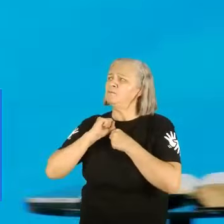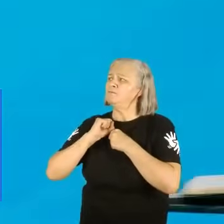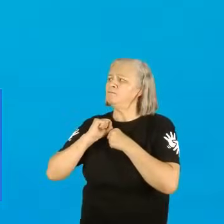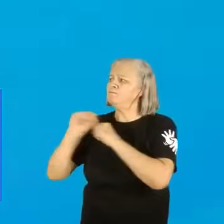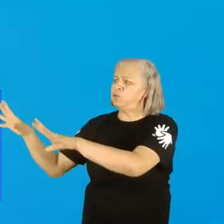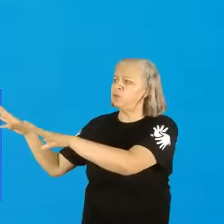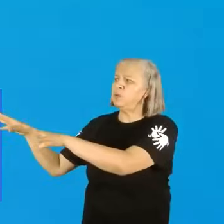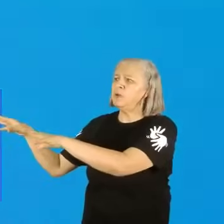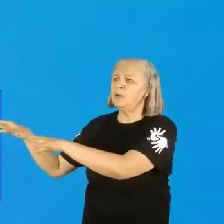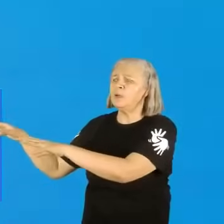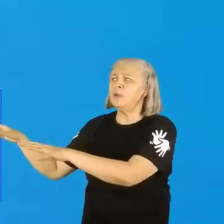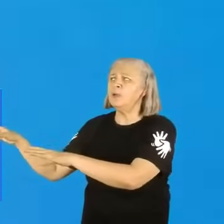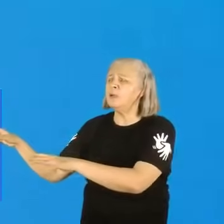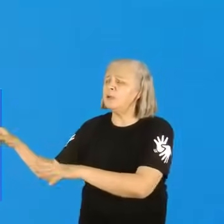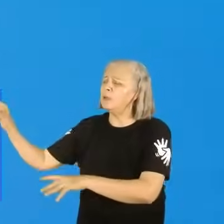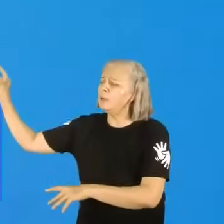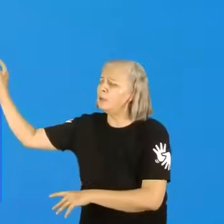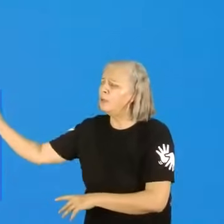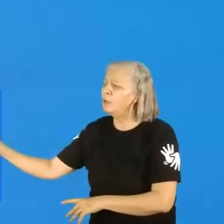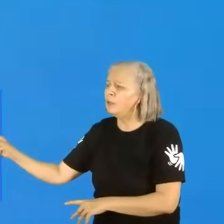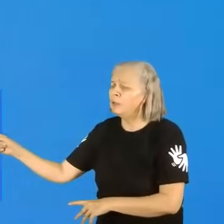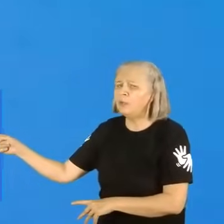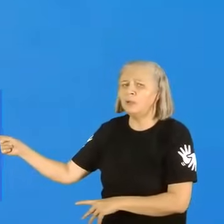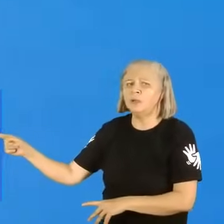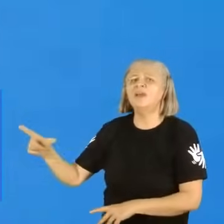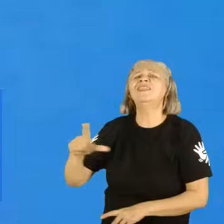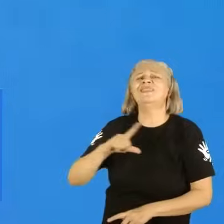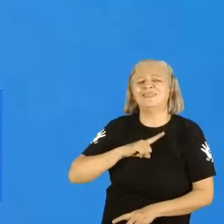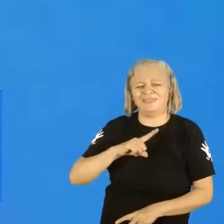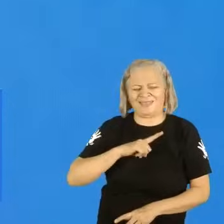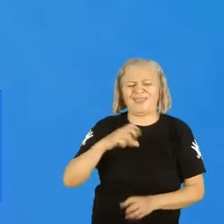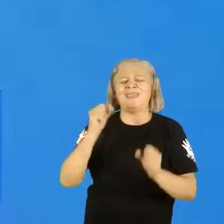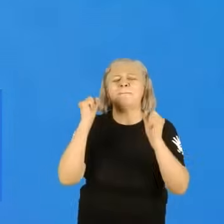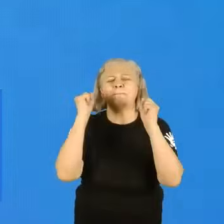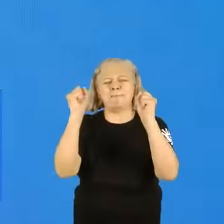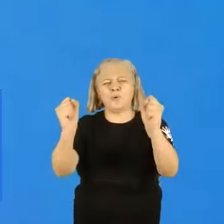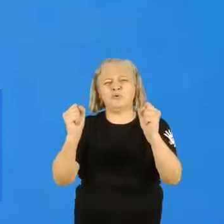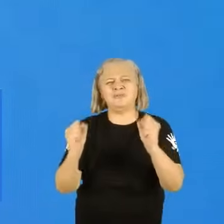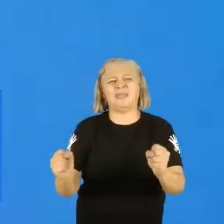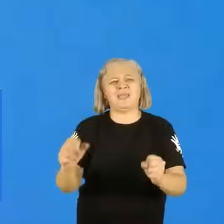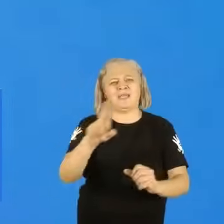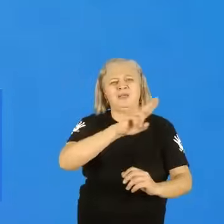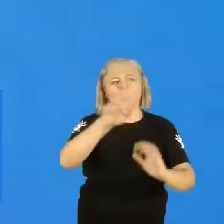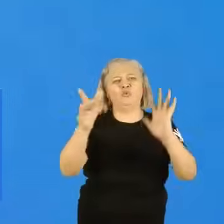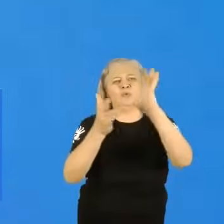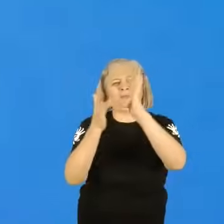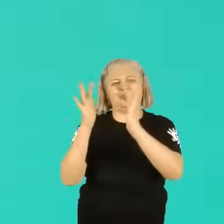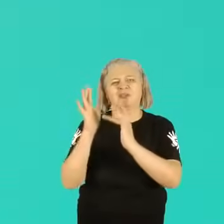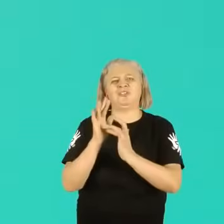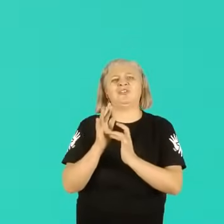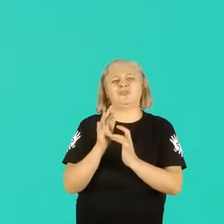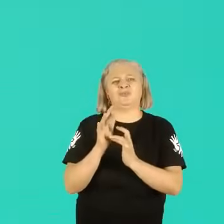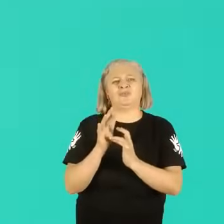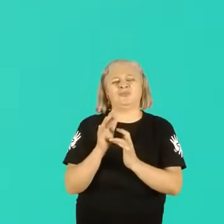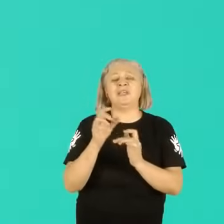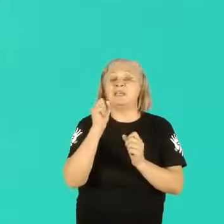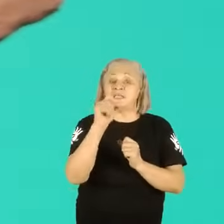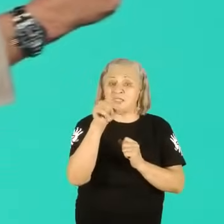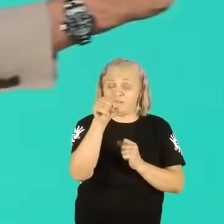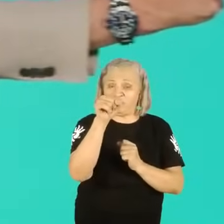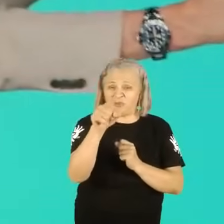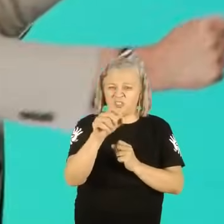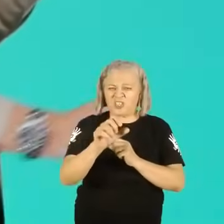poder no nome de Jesus. Quando você se aproxima com fé, quando você